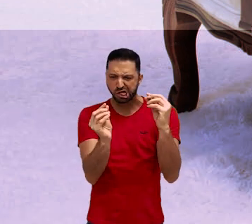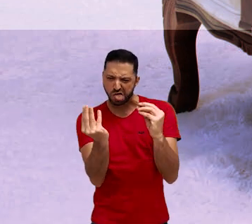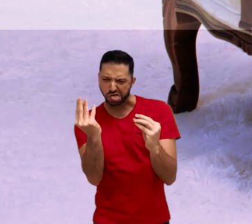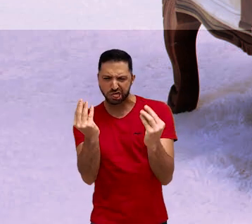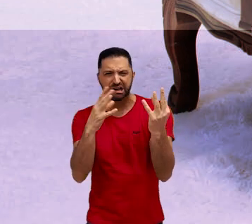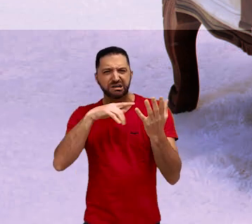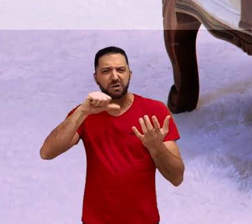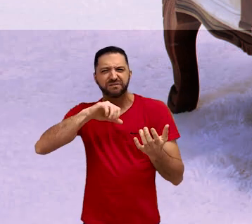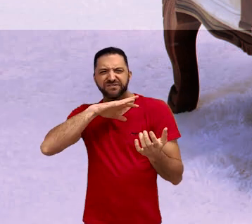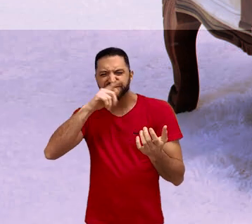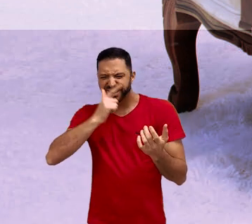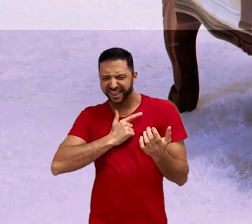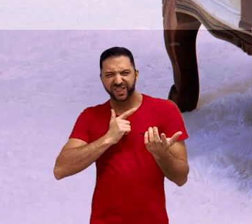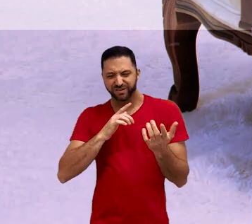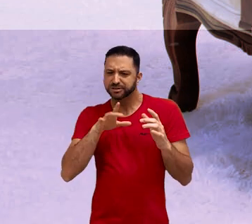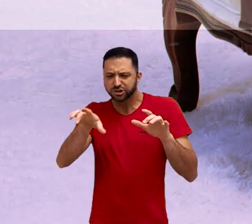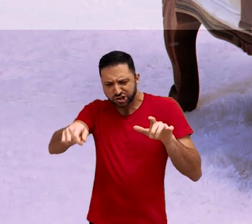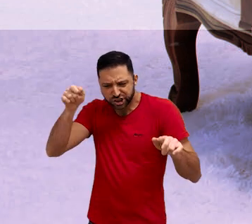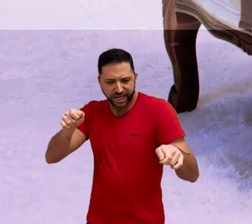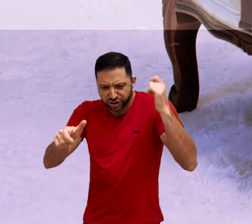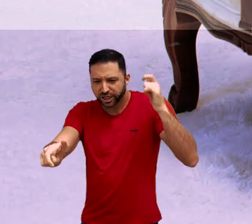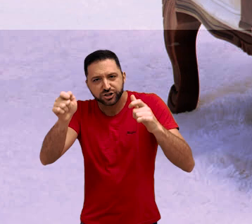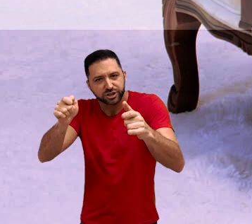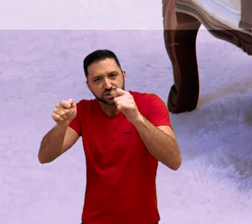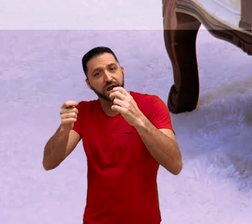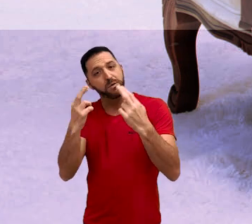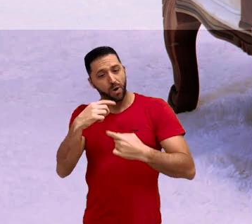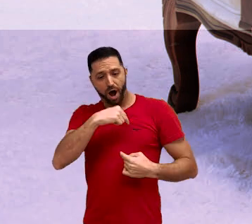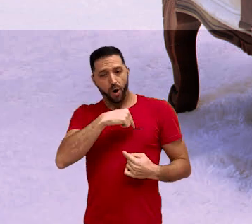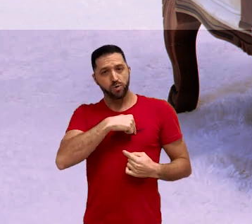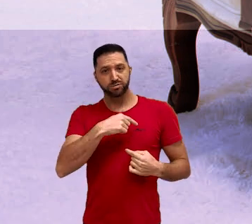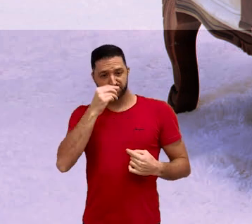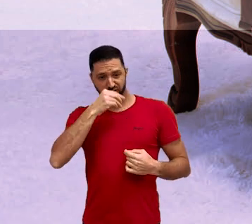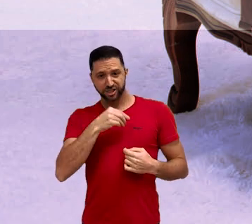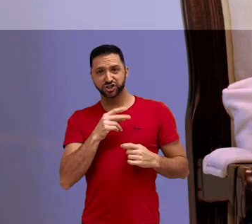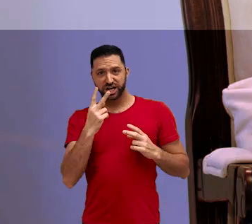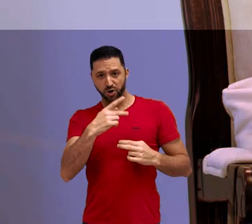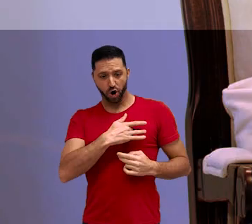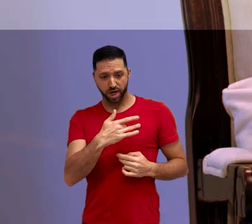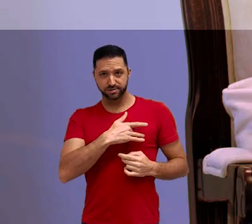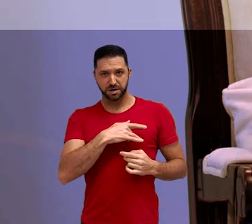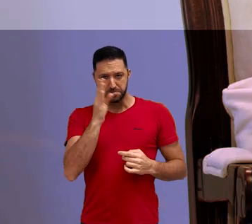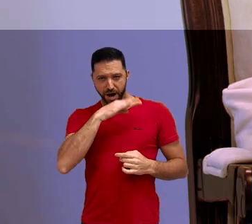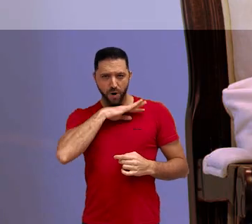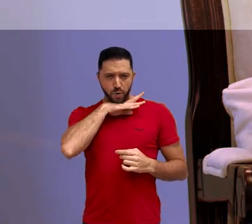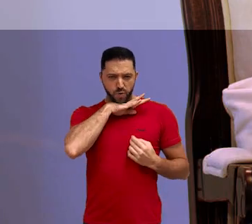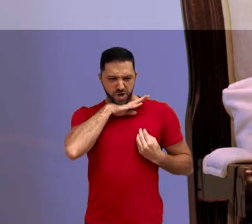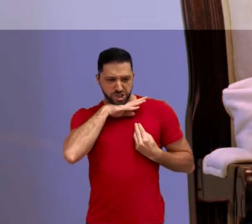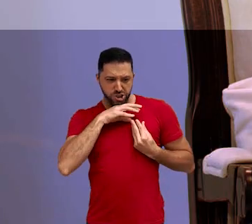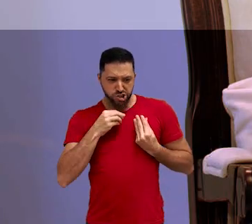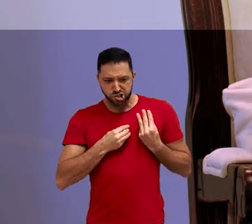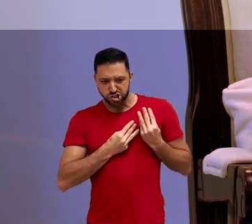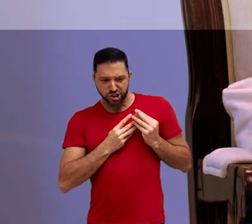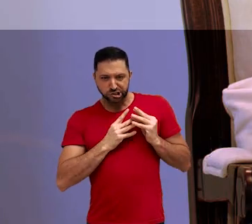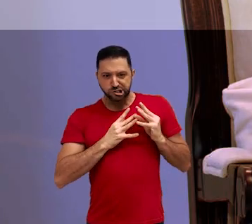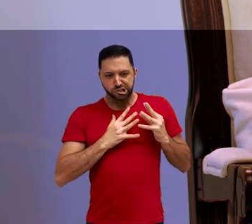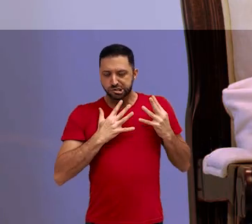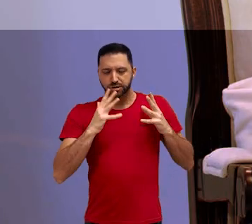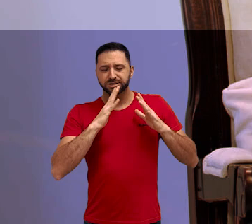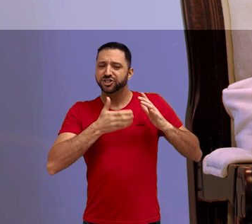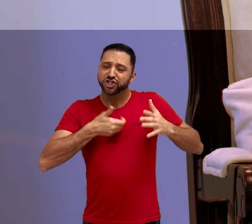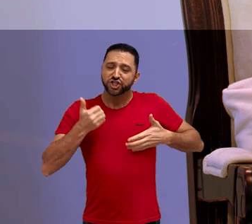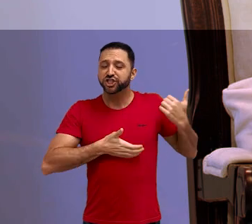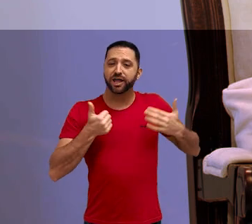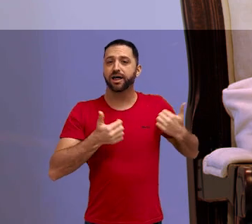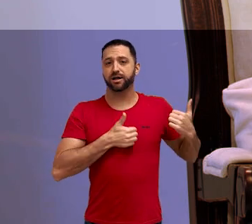sabe? A erva daninha não está só no nosso jardim. Ela está no nosso coração e está na nossa alma. E se nós permitirmos, ela cresce, ela cria uma